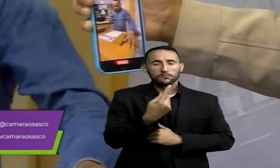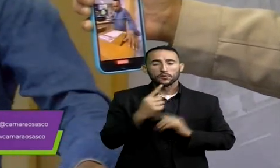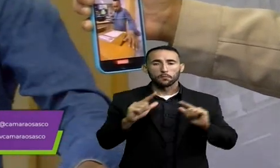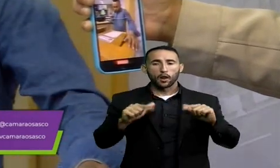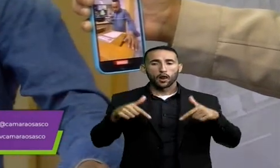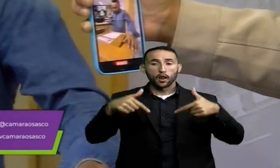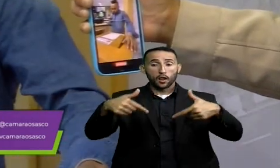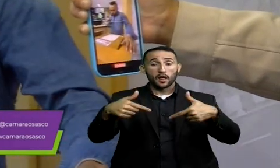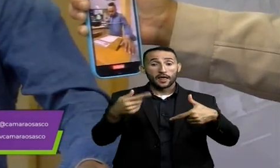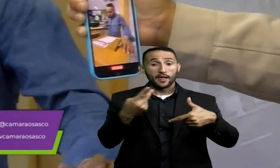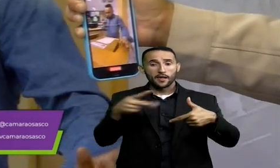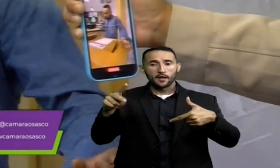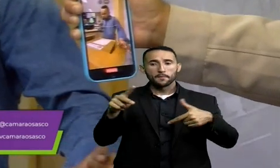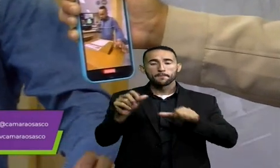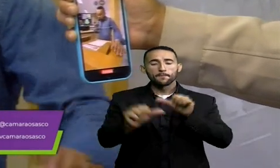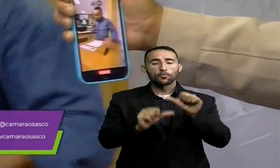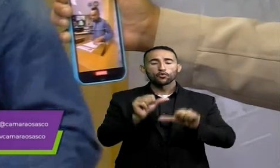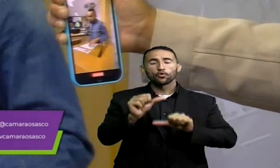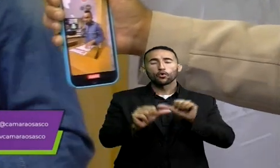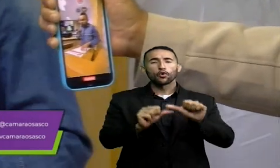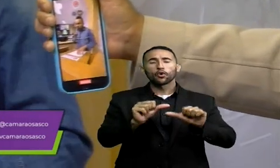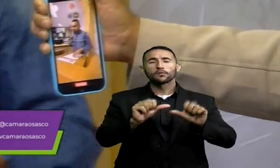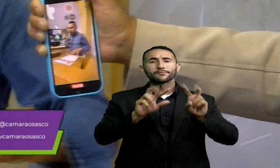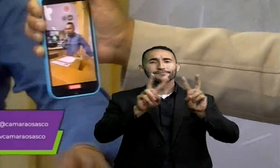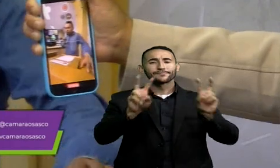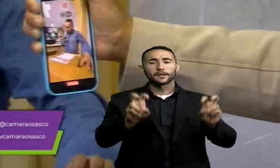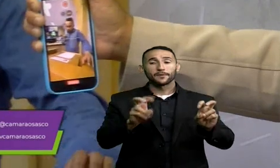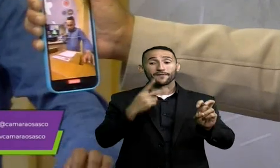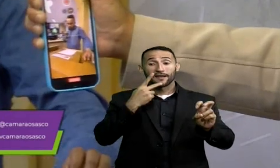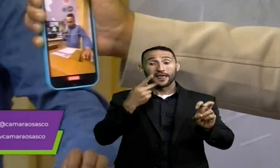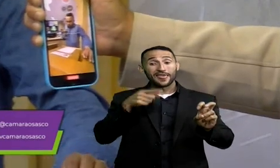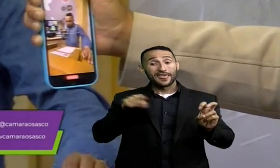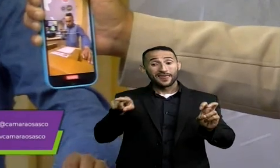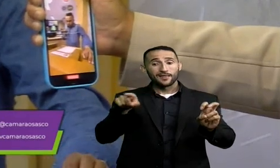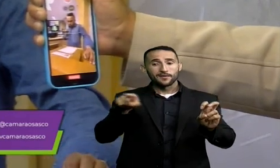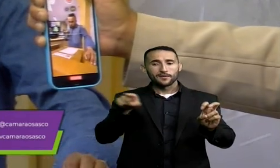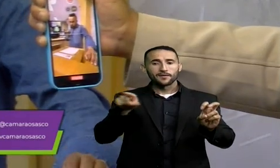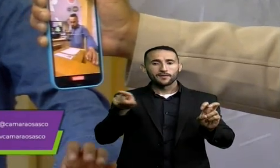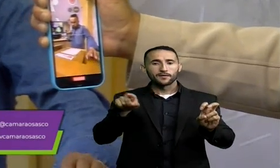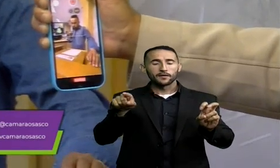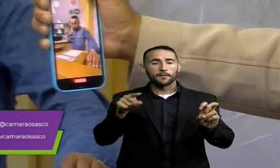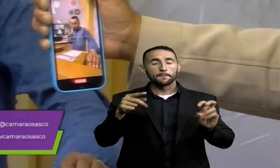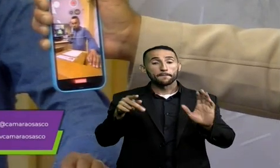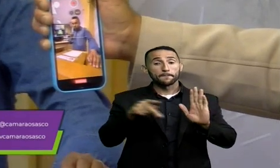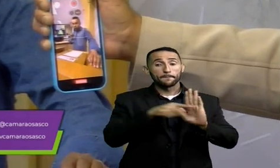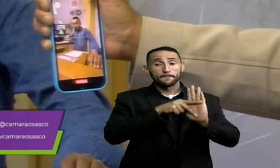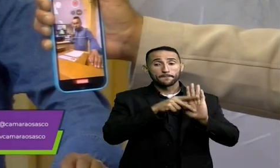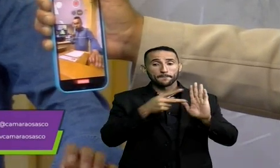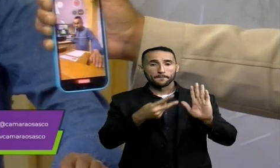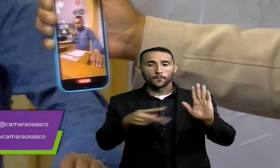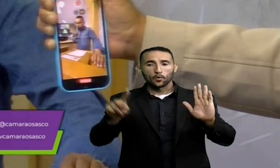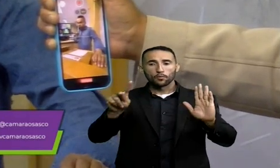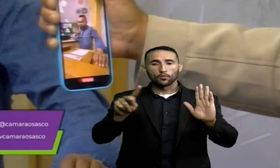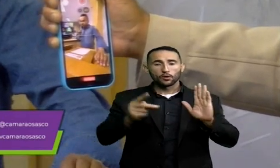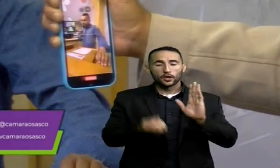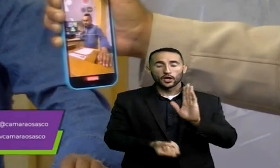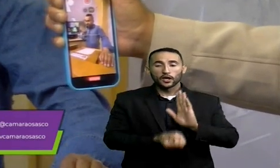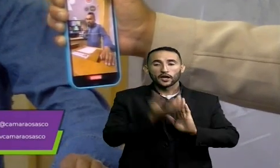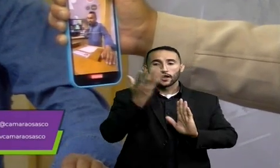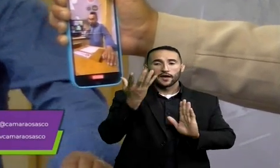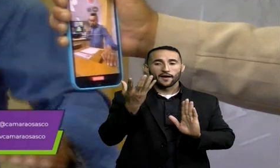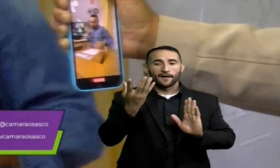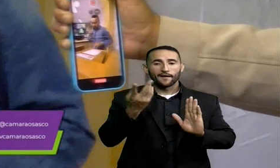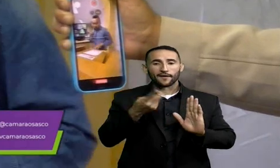alterando né uma algo aqui para falar que ele é o o legítimo autor